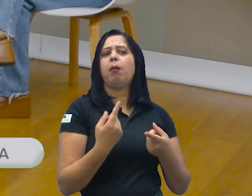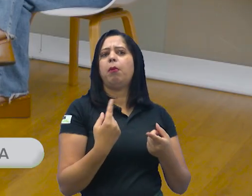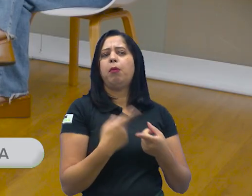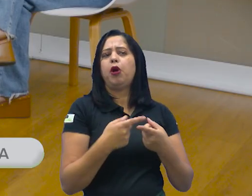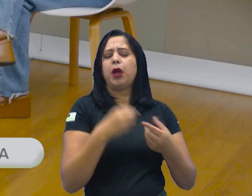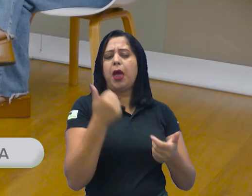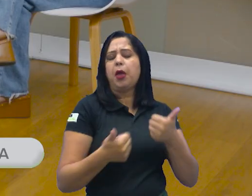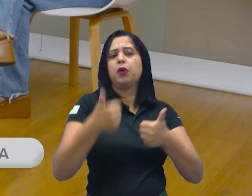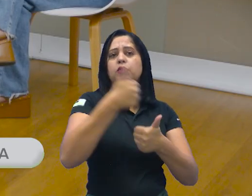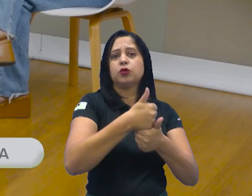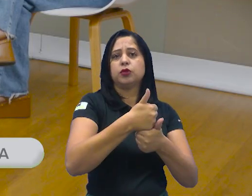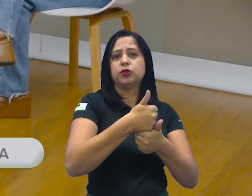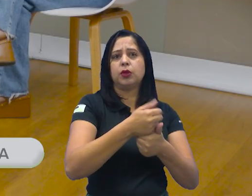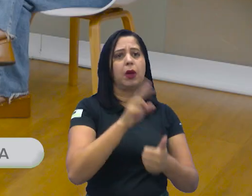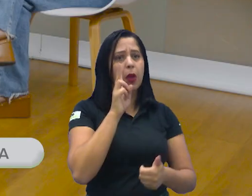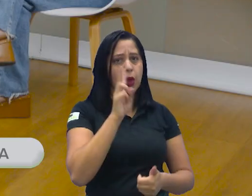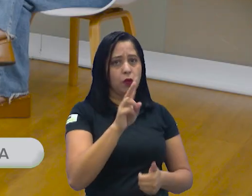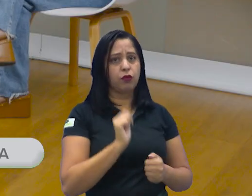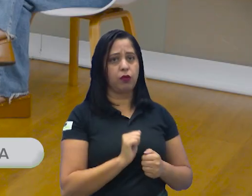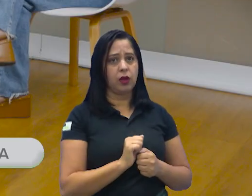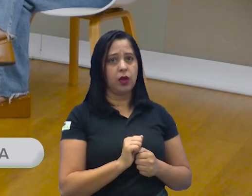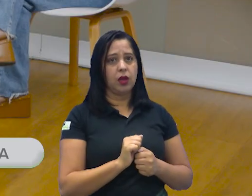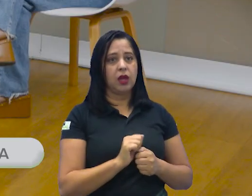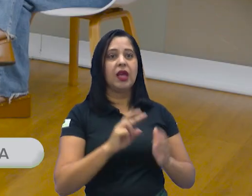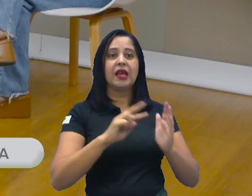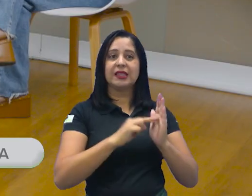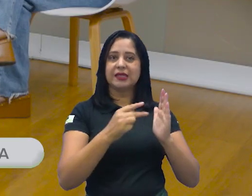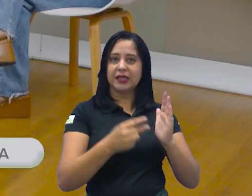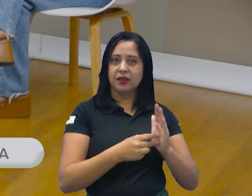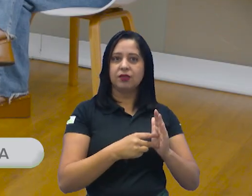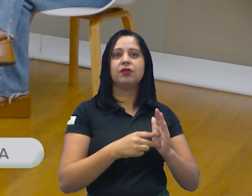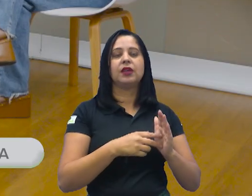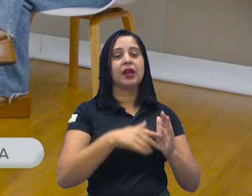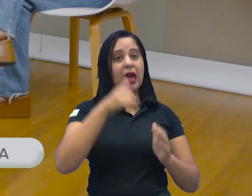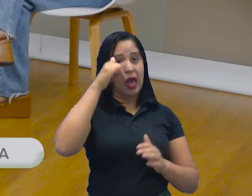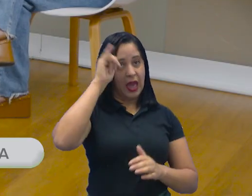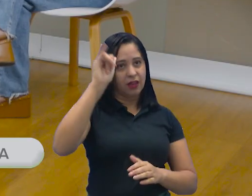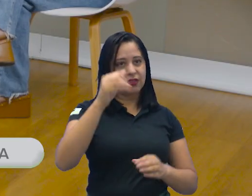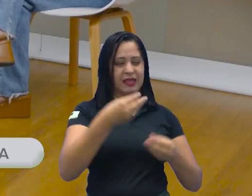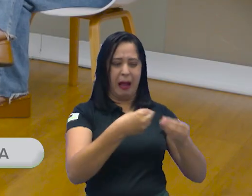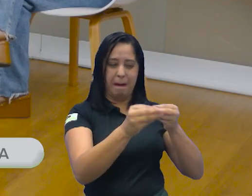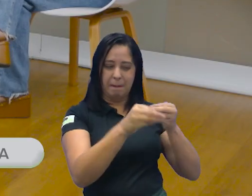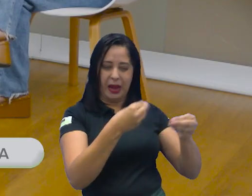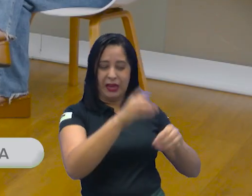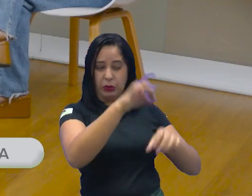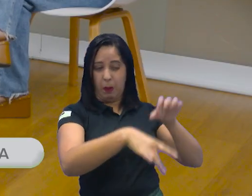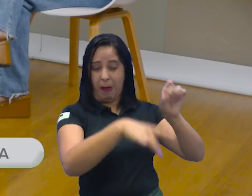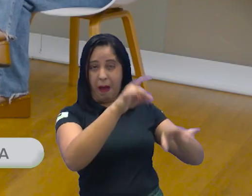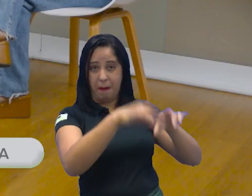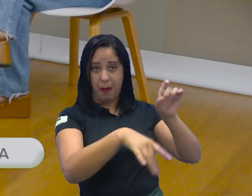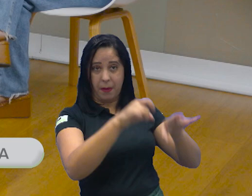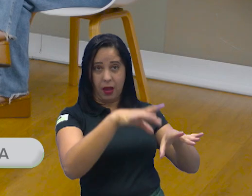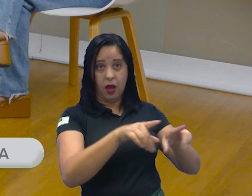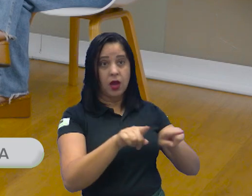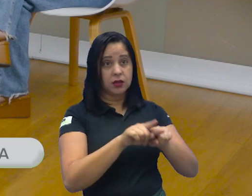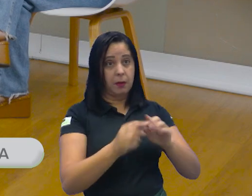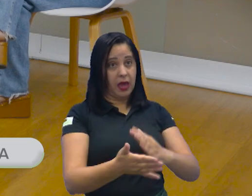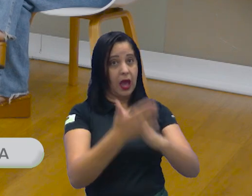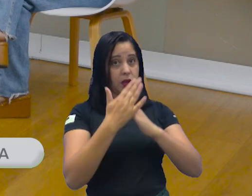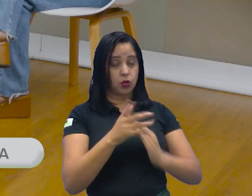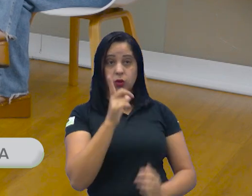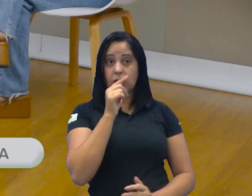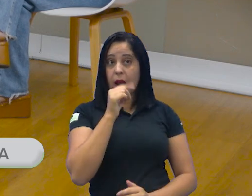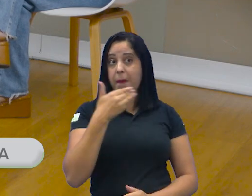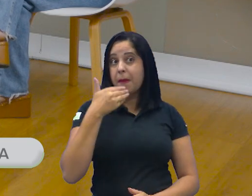vendo ali que é uma maneira de diminuir principalmente o uso dos descartáveis, né? Ajudar o meio ambiente, mas ajuda também na ingestão de água?